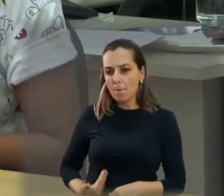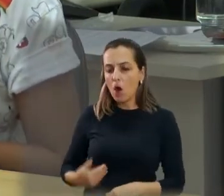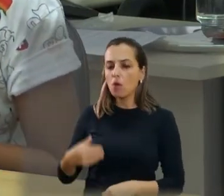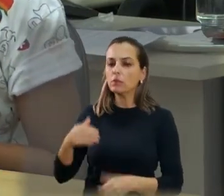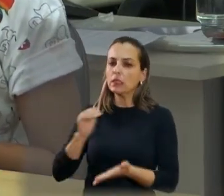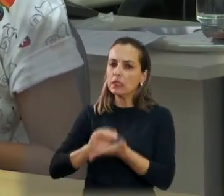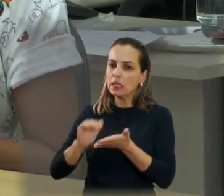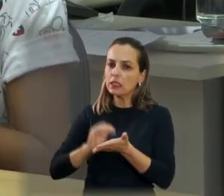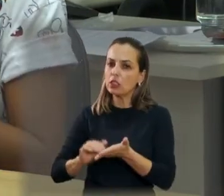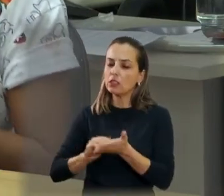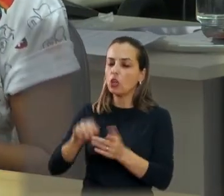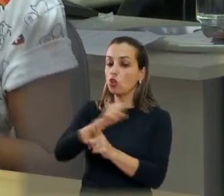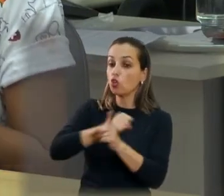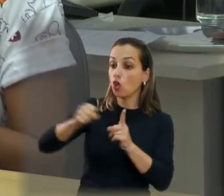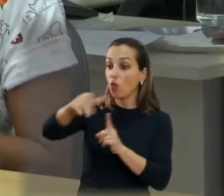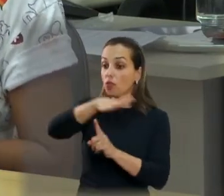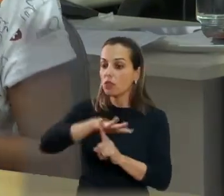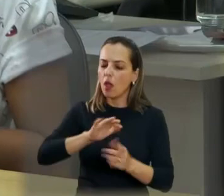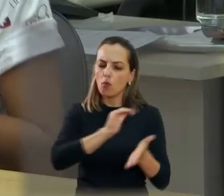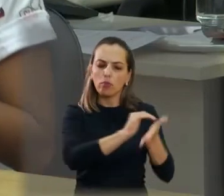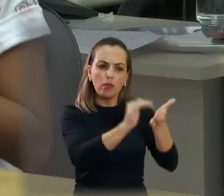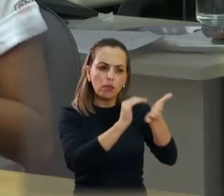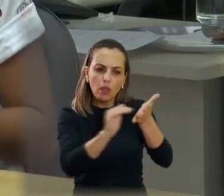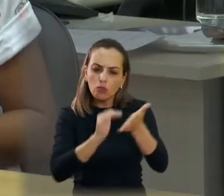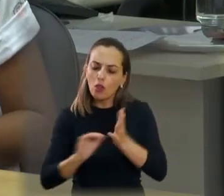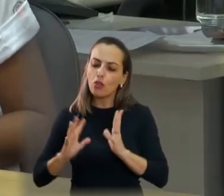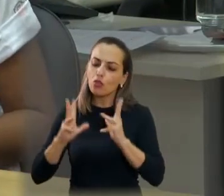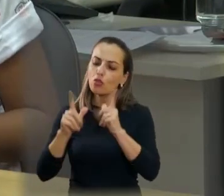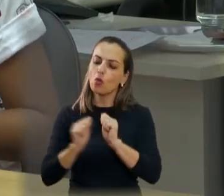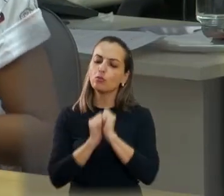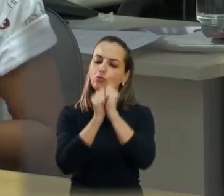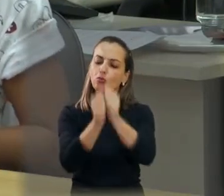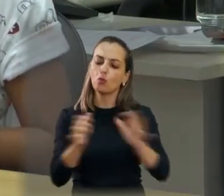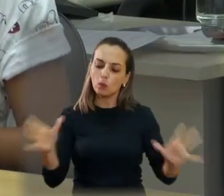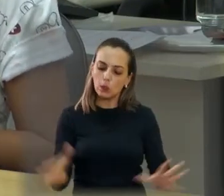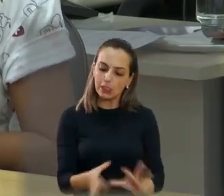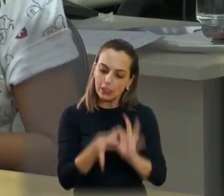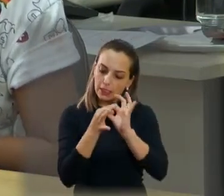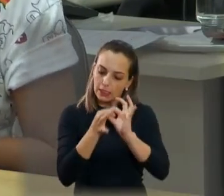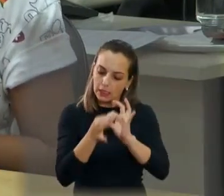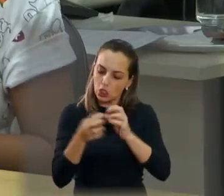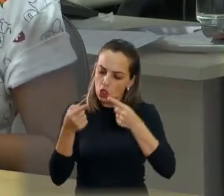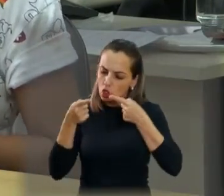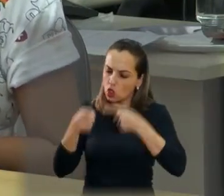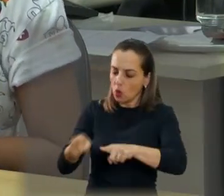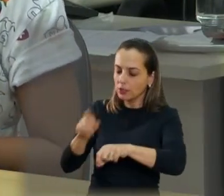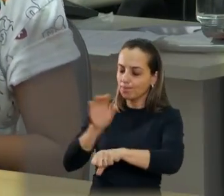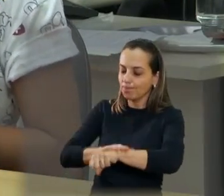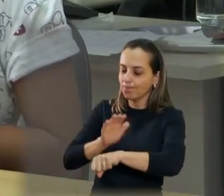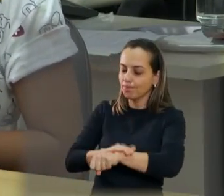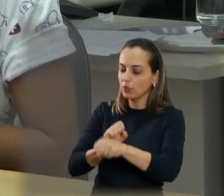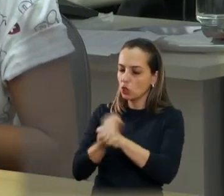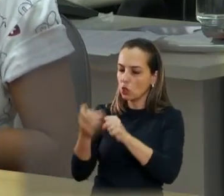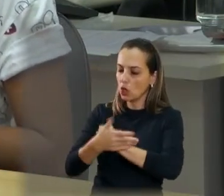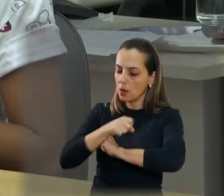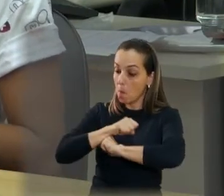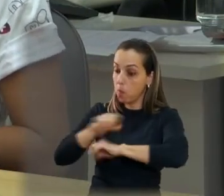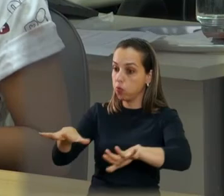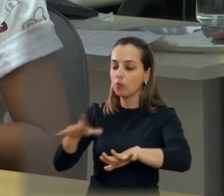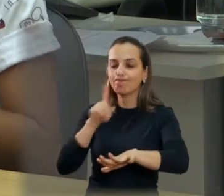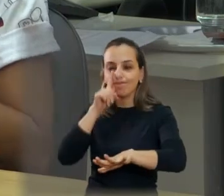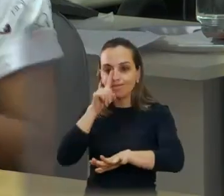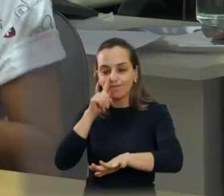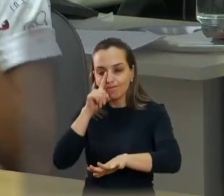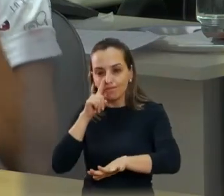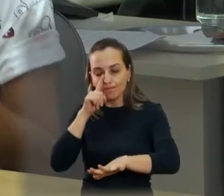e Desenvolvimento Social e todas as secretarias que estão trabalhando juntas para combater esse momento difícil que a gente passa. E muito bem coloca, doutor